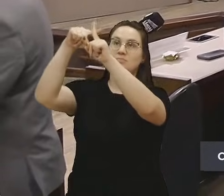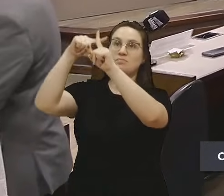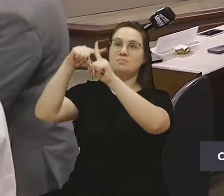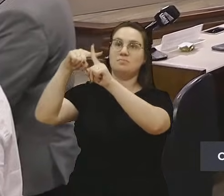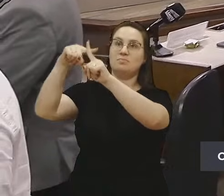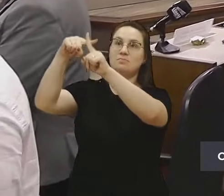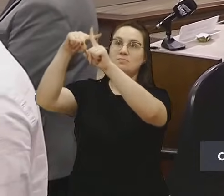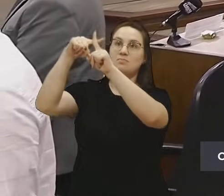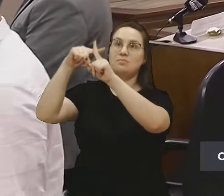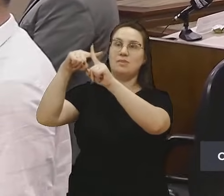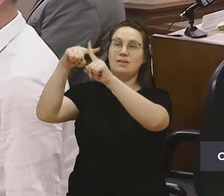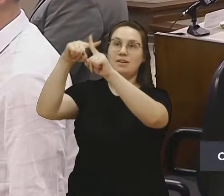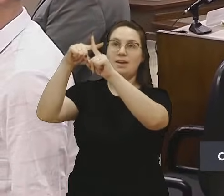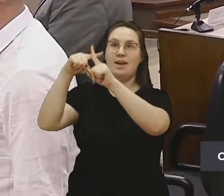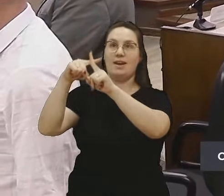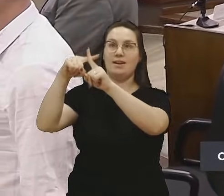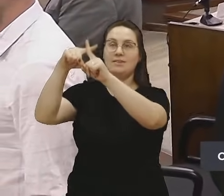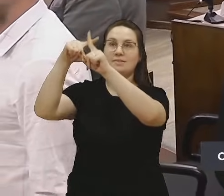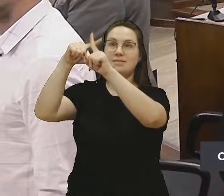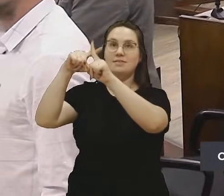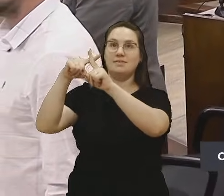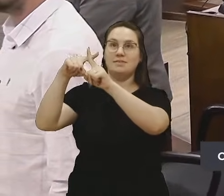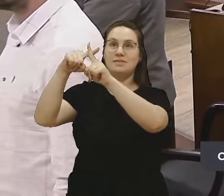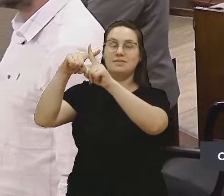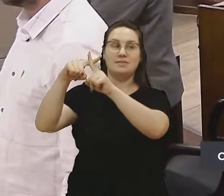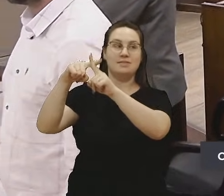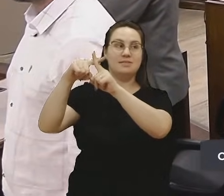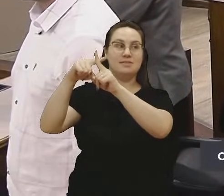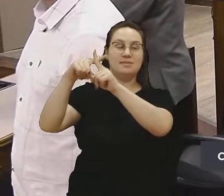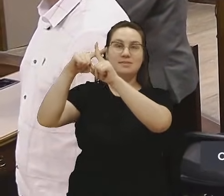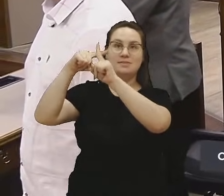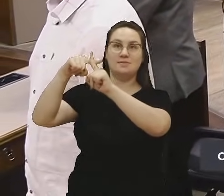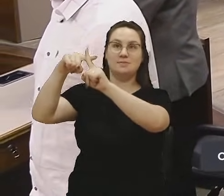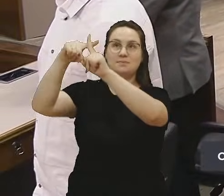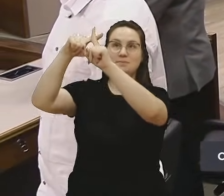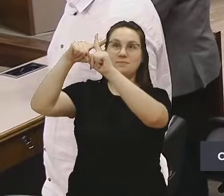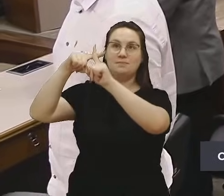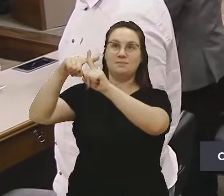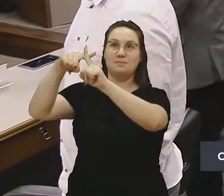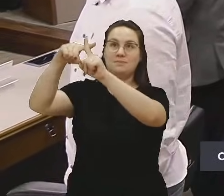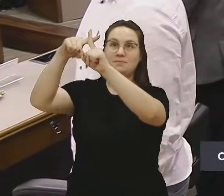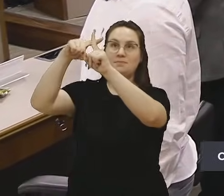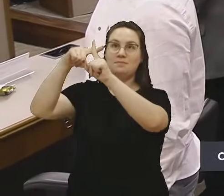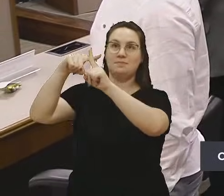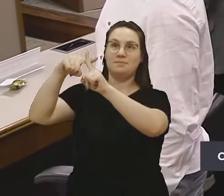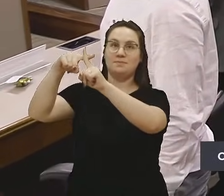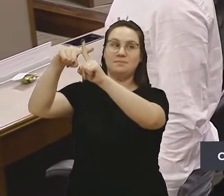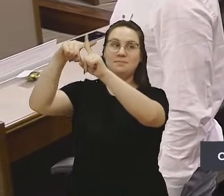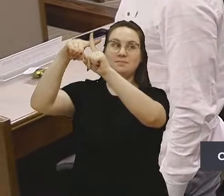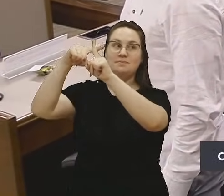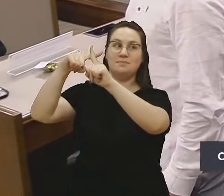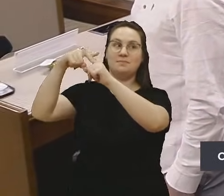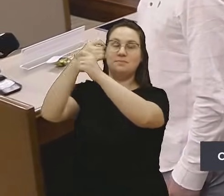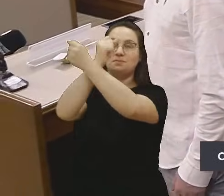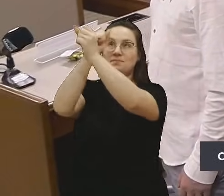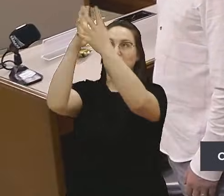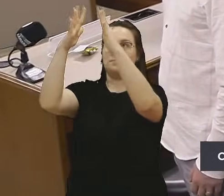teu formoso céu risonho e límpido, a imagem do cruzeiro